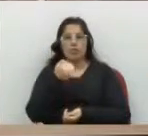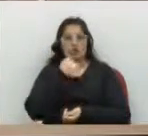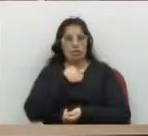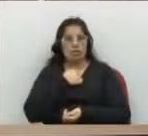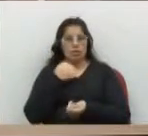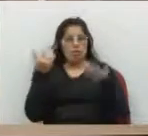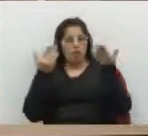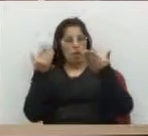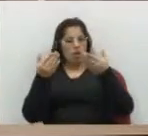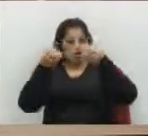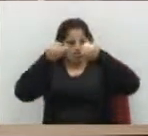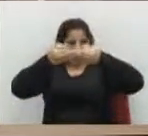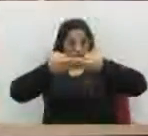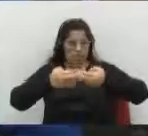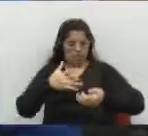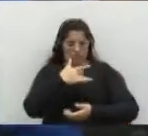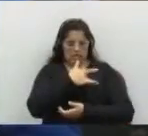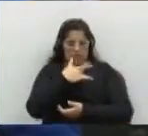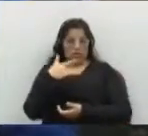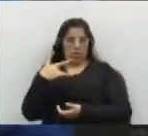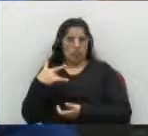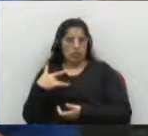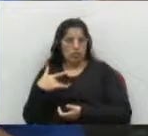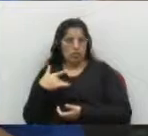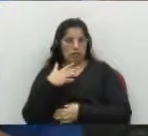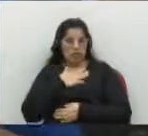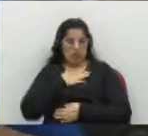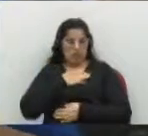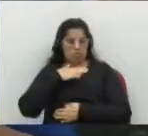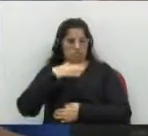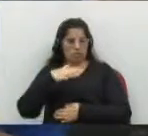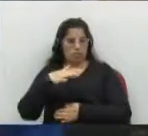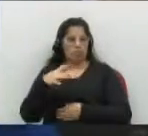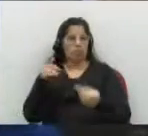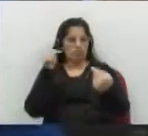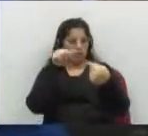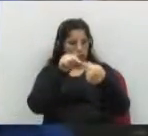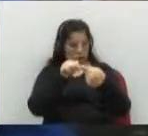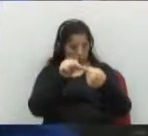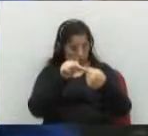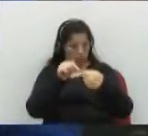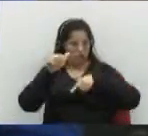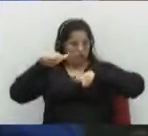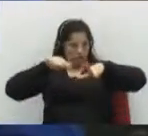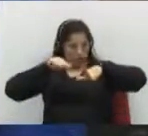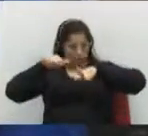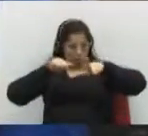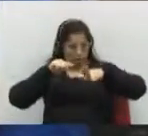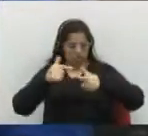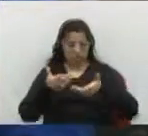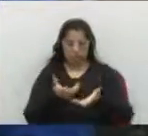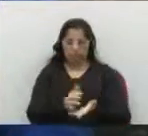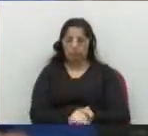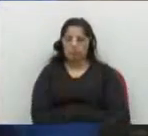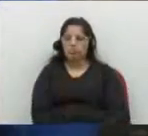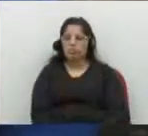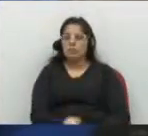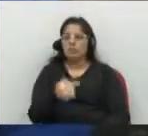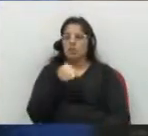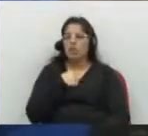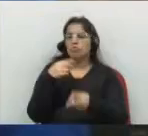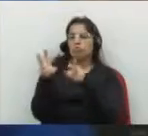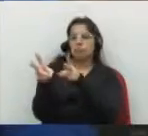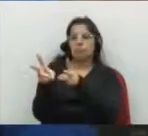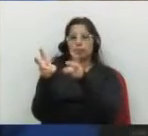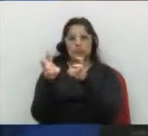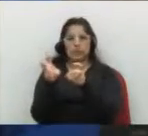de saúde, que é uma área que eu trabalho. Na verdade, eu percebi que o